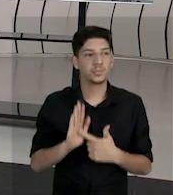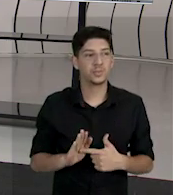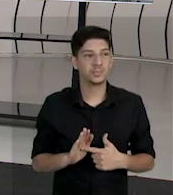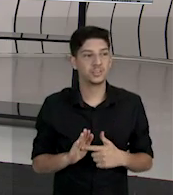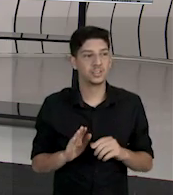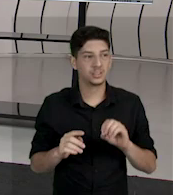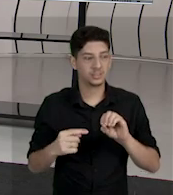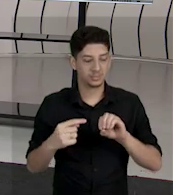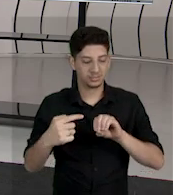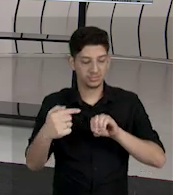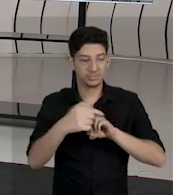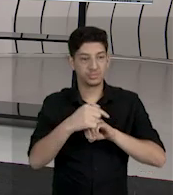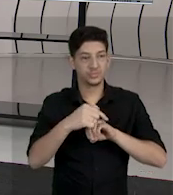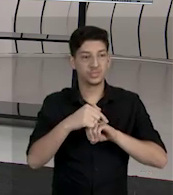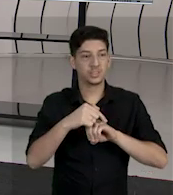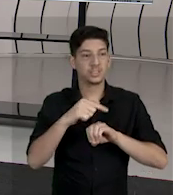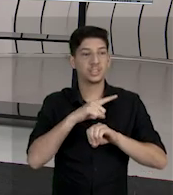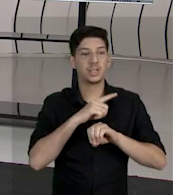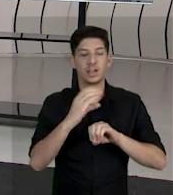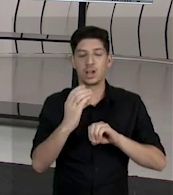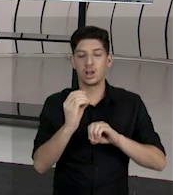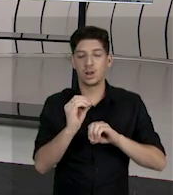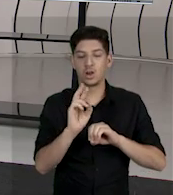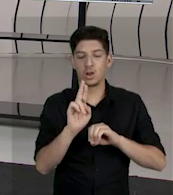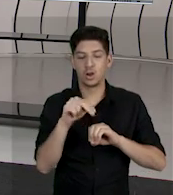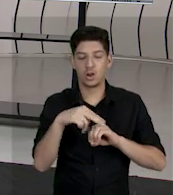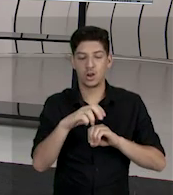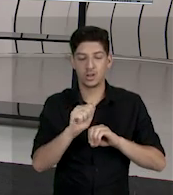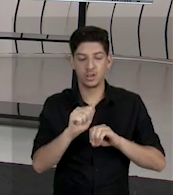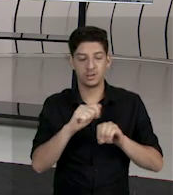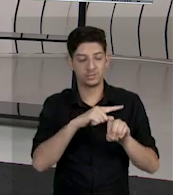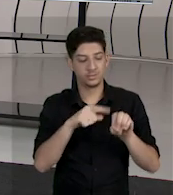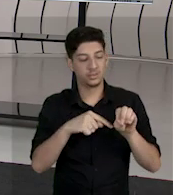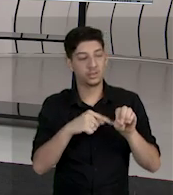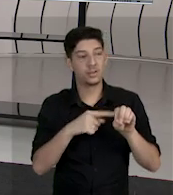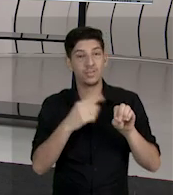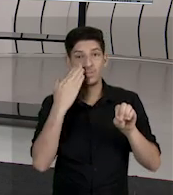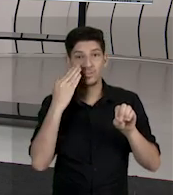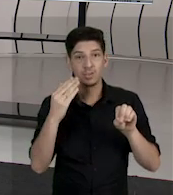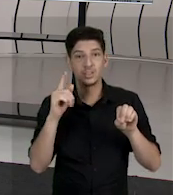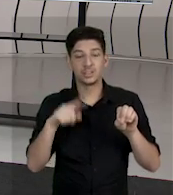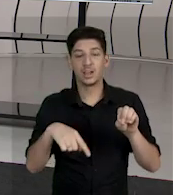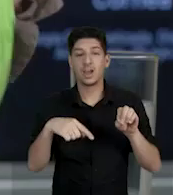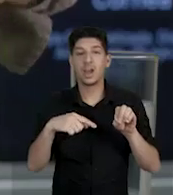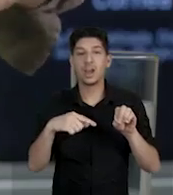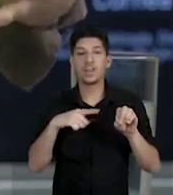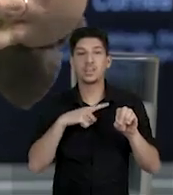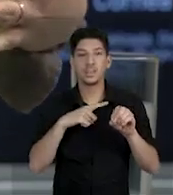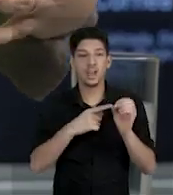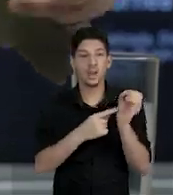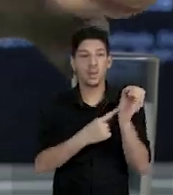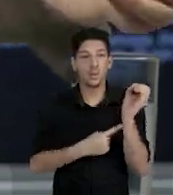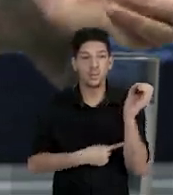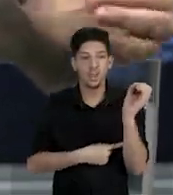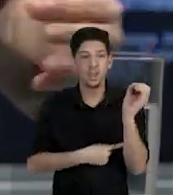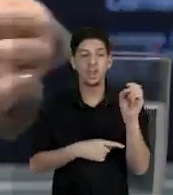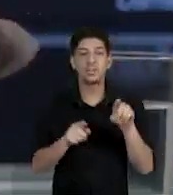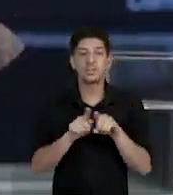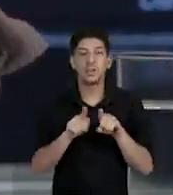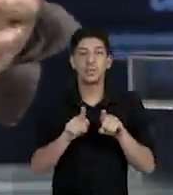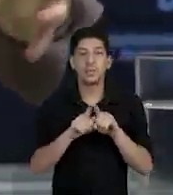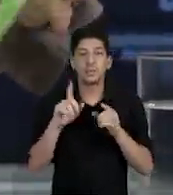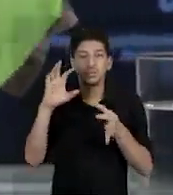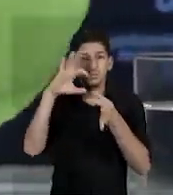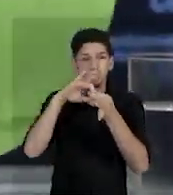anterior aqui a gente teria onde a gente tem a córnea, a parte posterior seria onde sai o nervo óptico, onde estaria ligado ao sistema nervoso